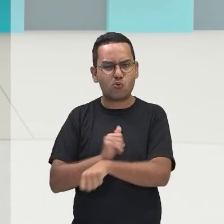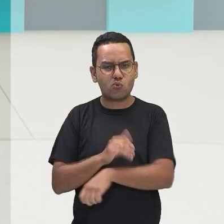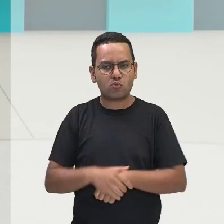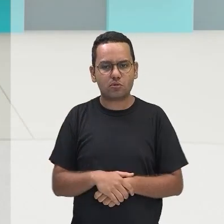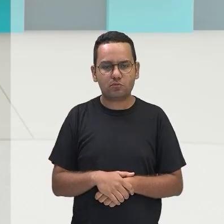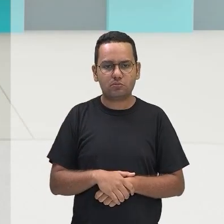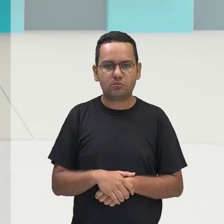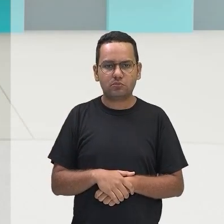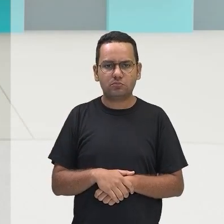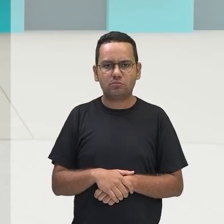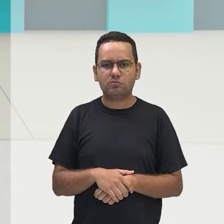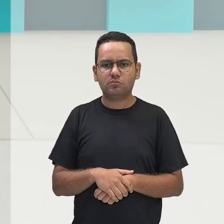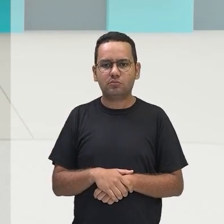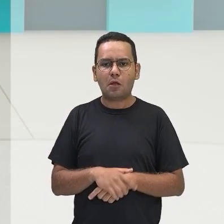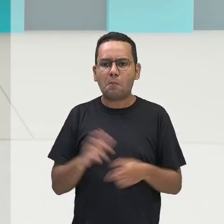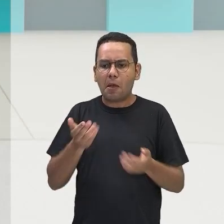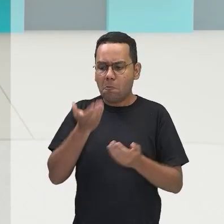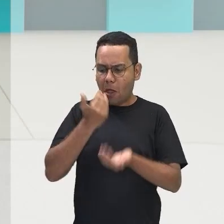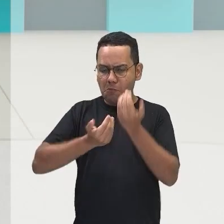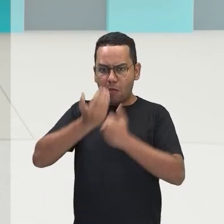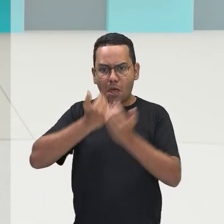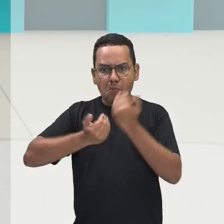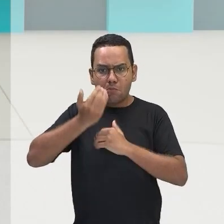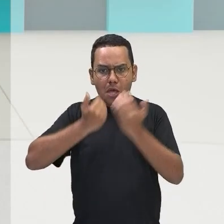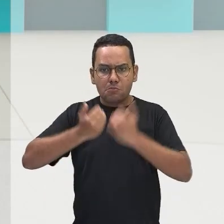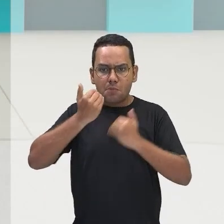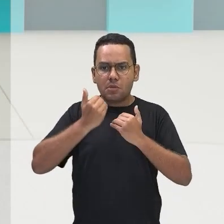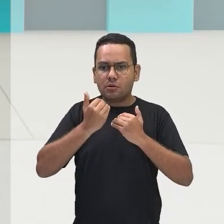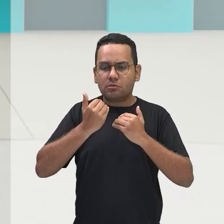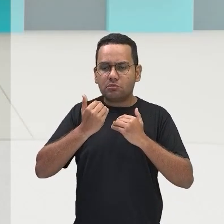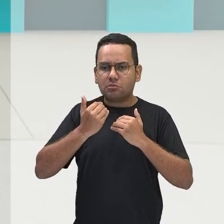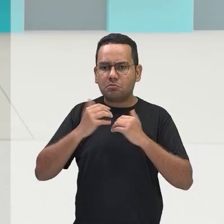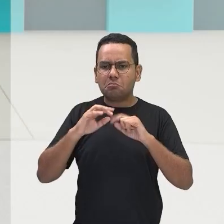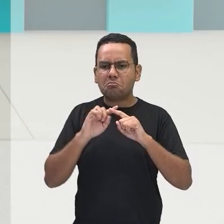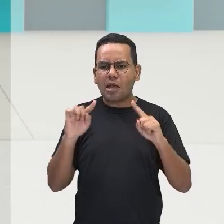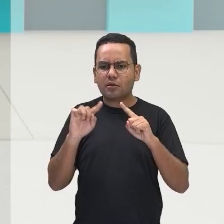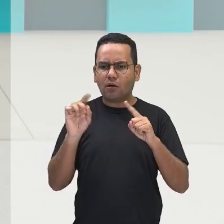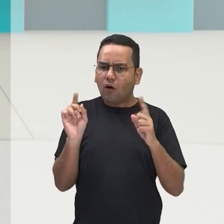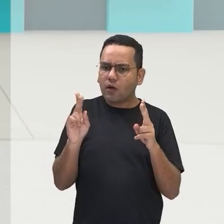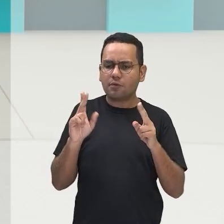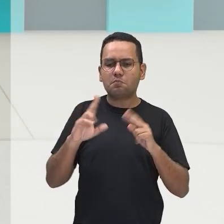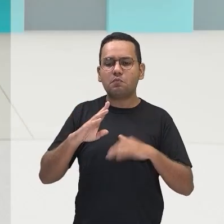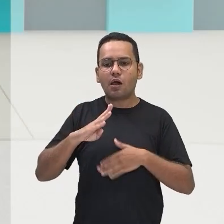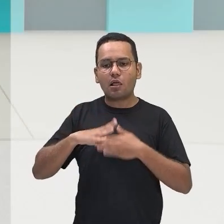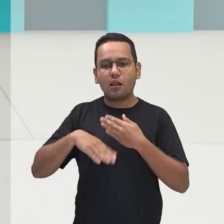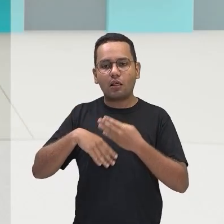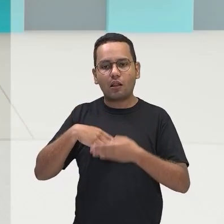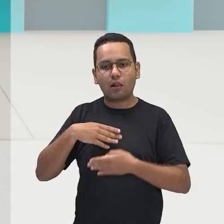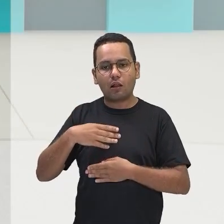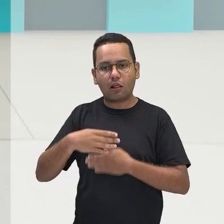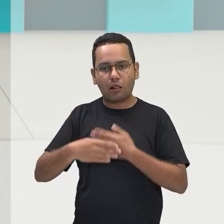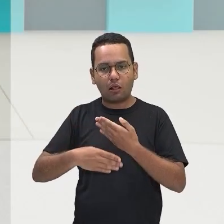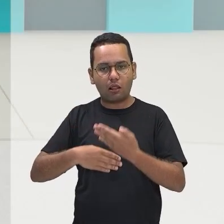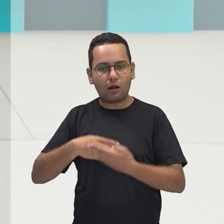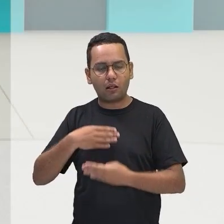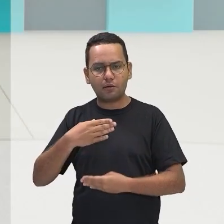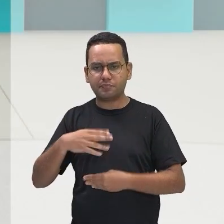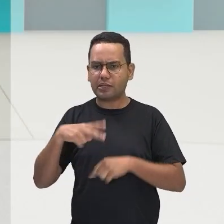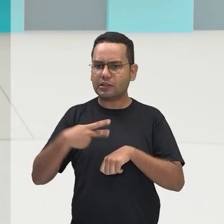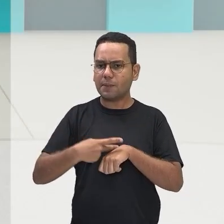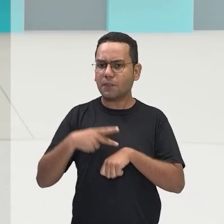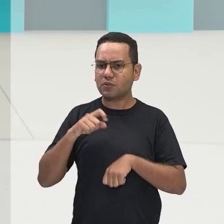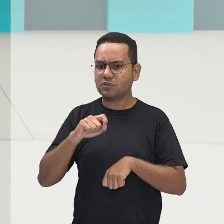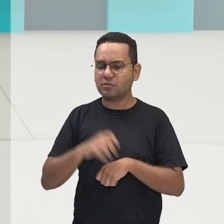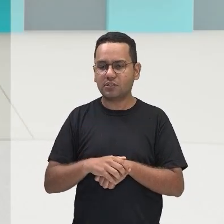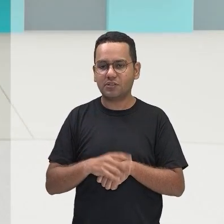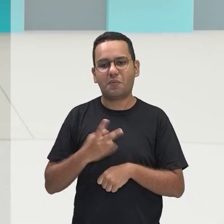quem sofre é o nosso organismo. Enquanto você é novo, tudo bem, né? não vai aparecer tão fácil, mas aparece depois de alguns